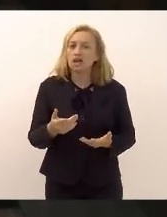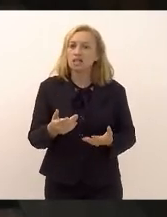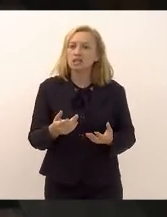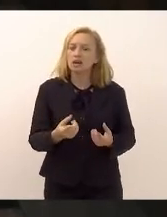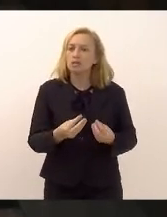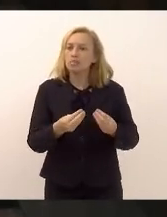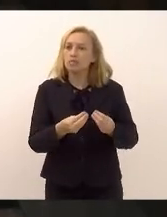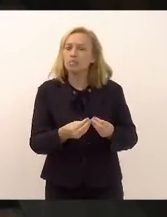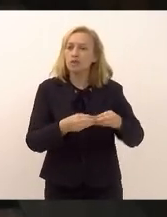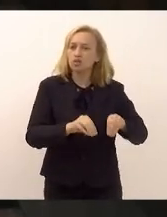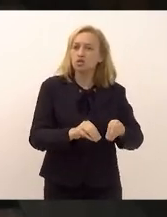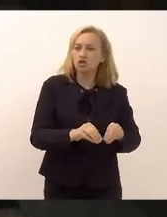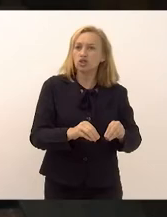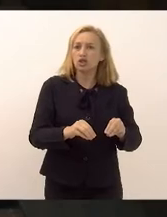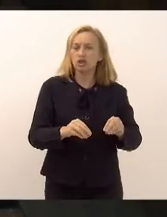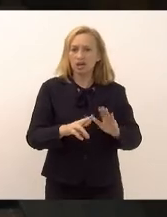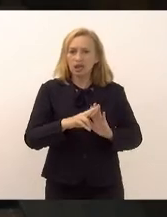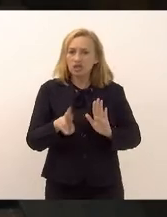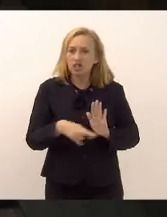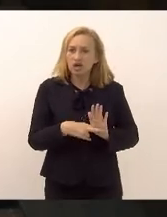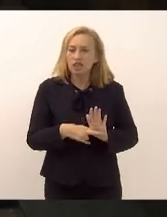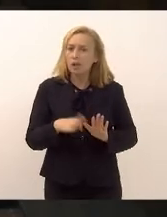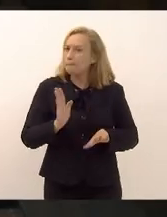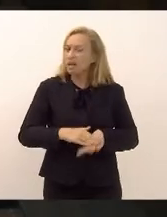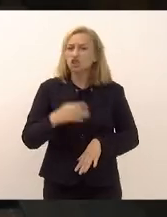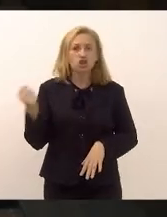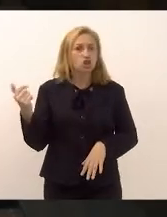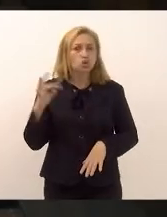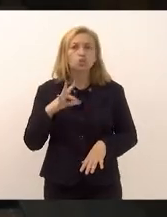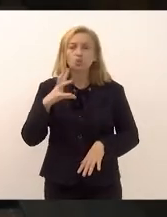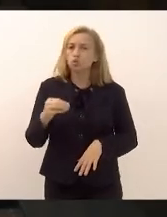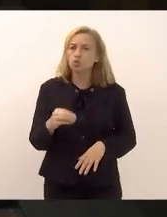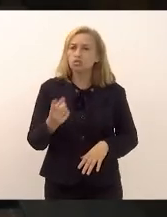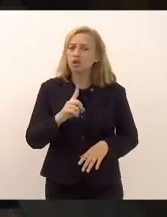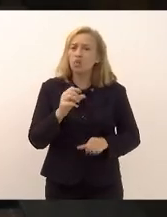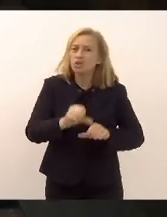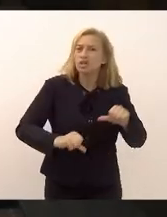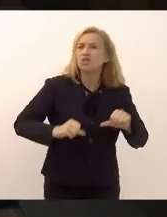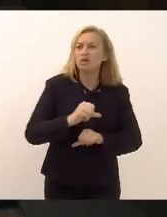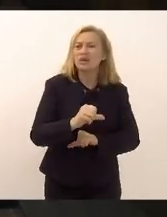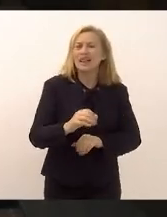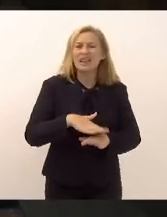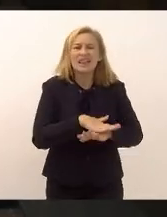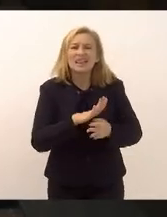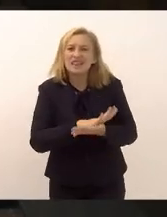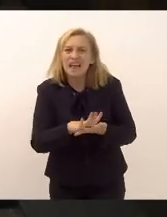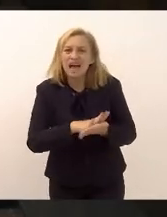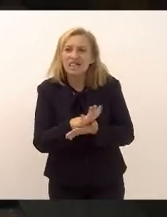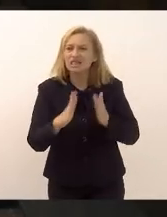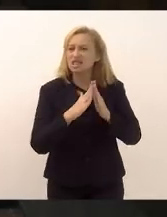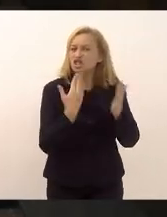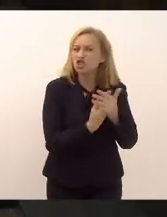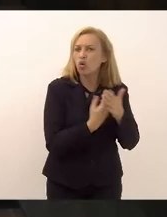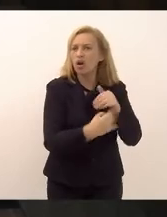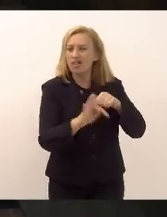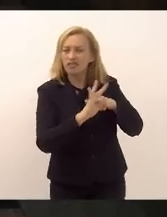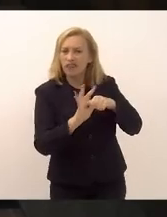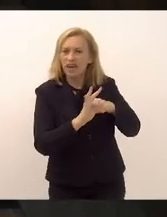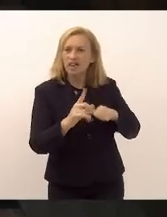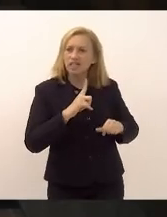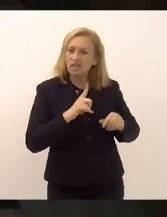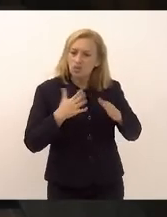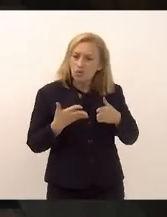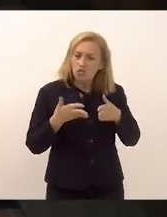com preceitos constitucionais. Mais que isso, não tentem transformar nenhuma unidade da FAETEC, que tem sua vocação